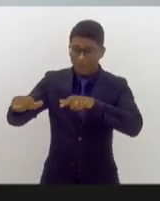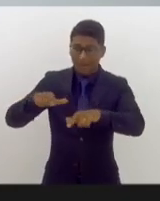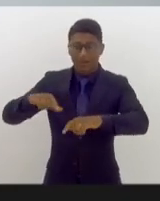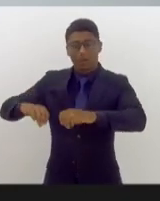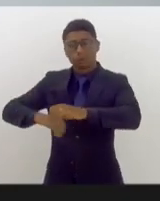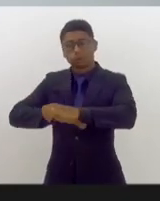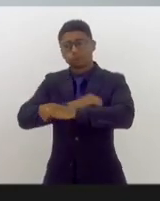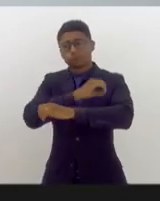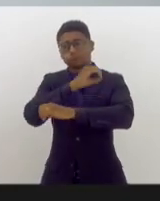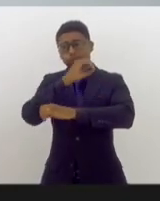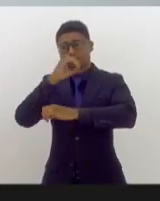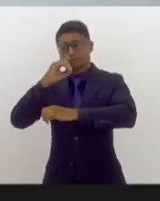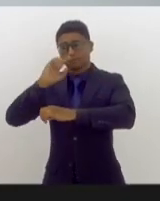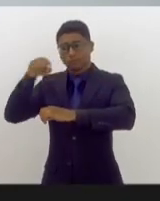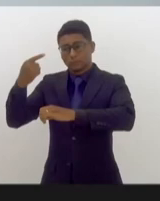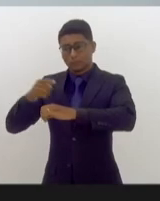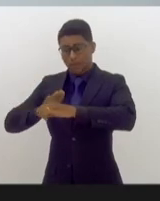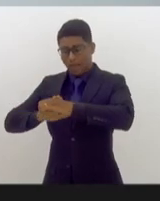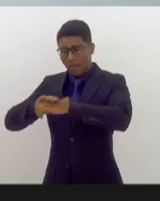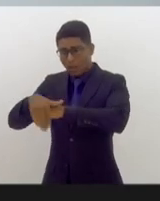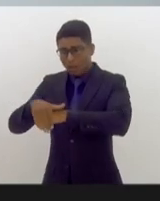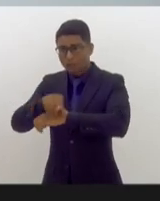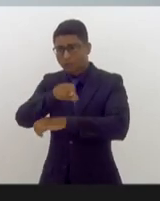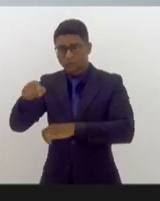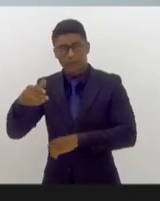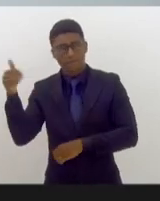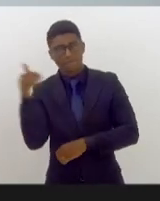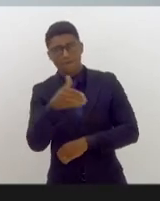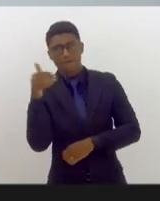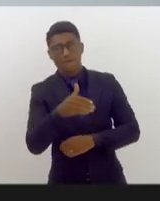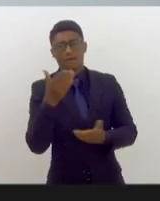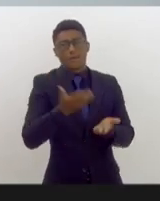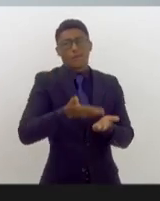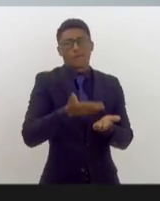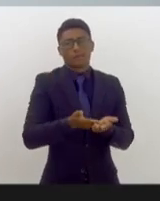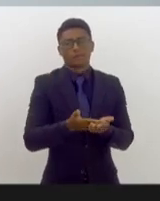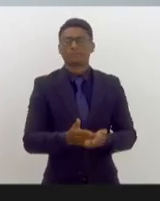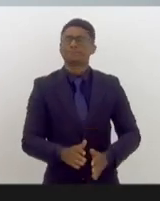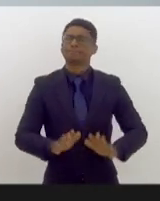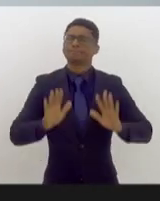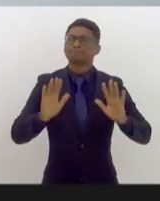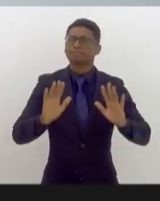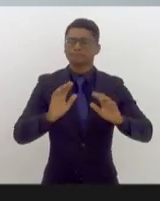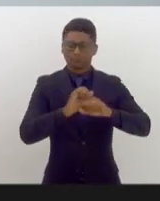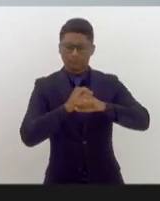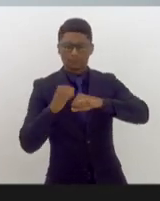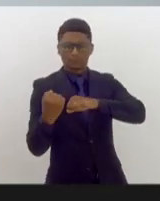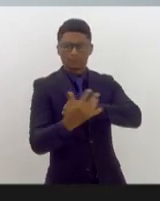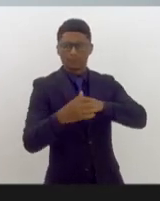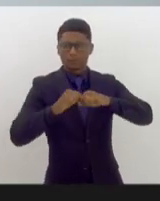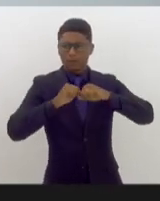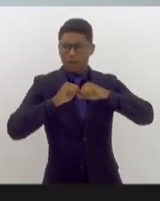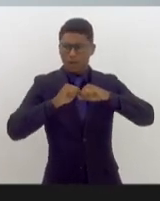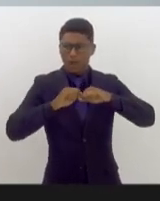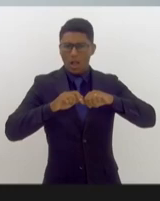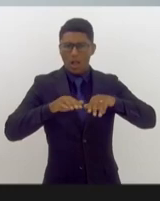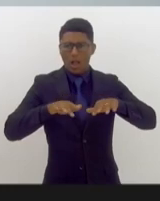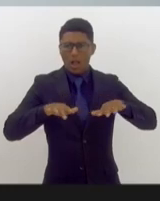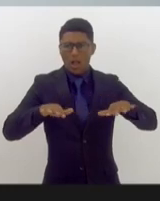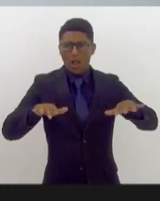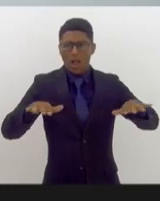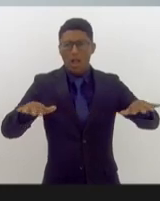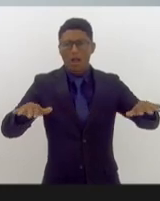que, isso foi comentado aqui, após a pandemia, com a generalização ou